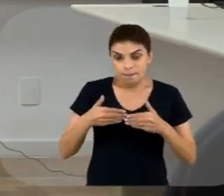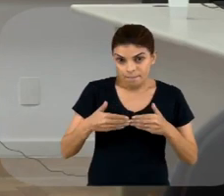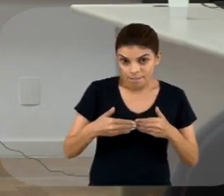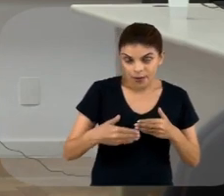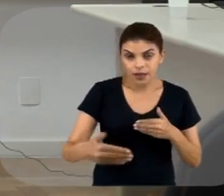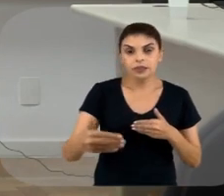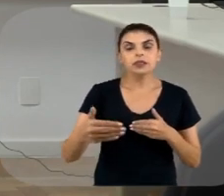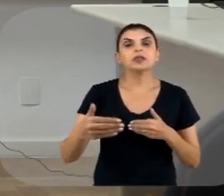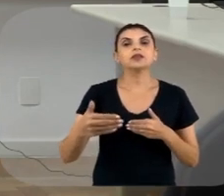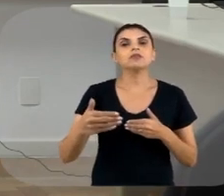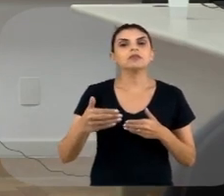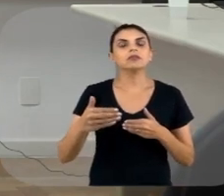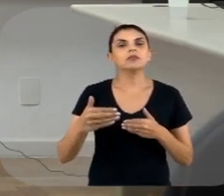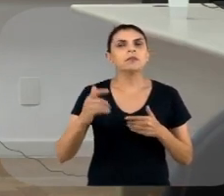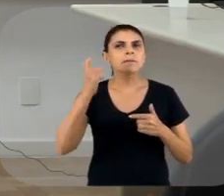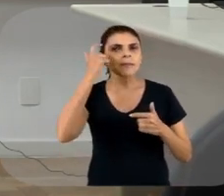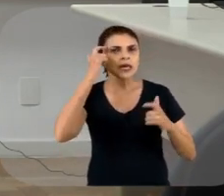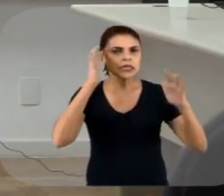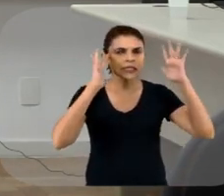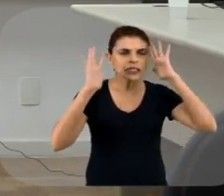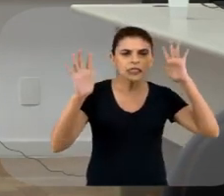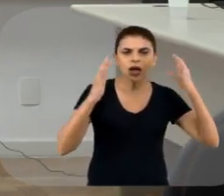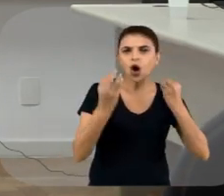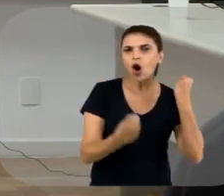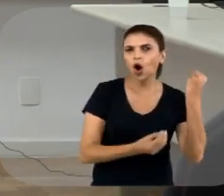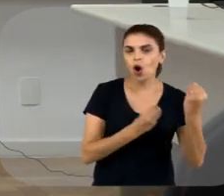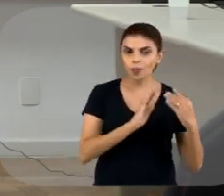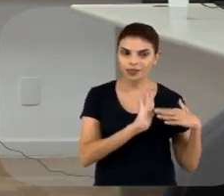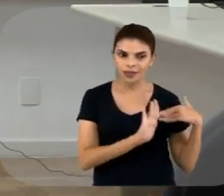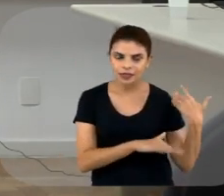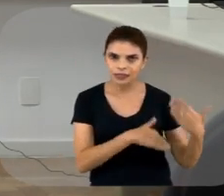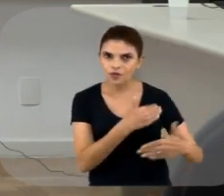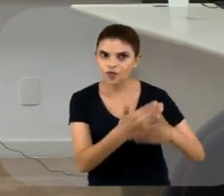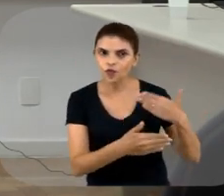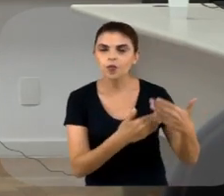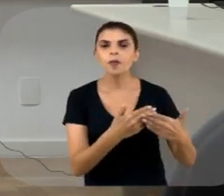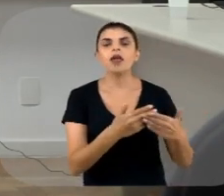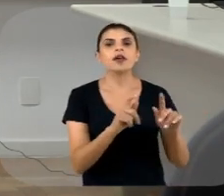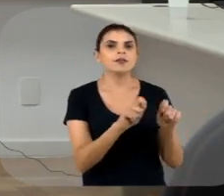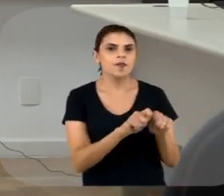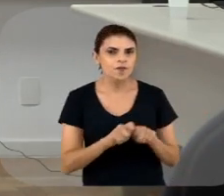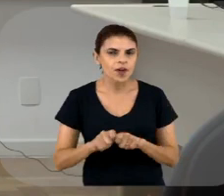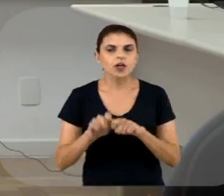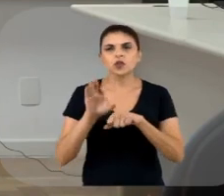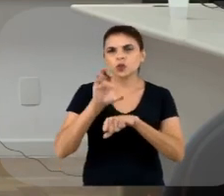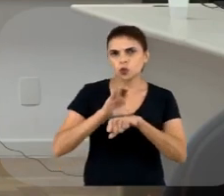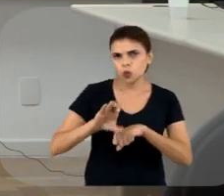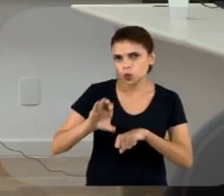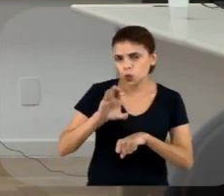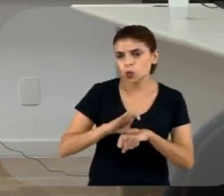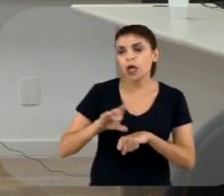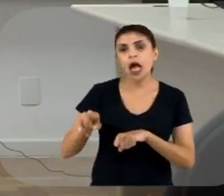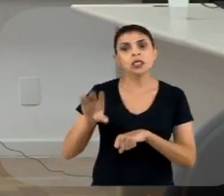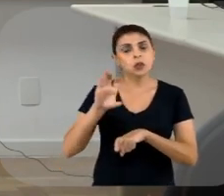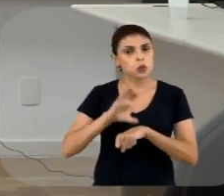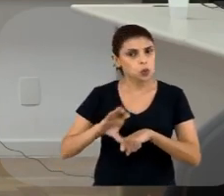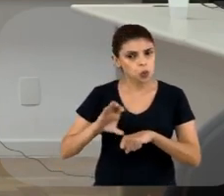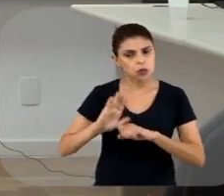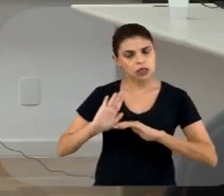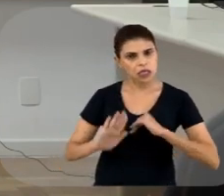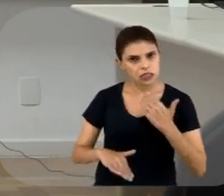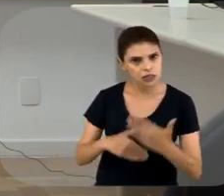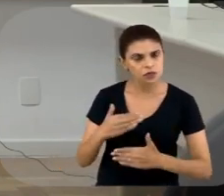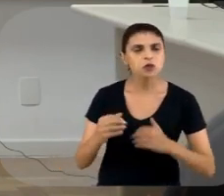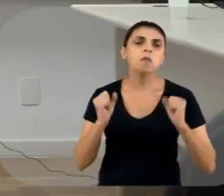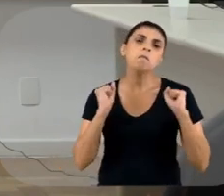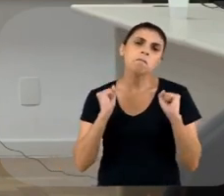partir disso, então tem o desenvolvimento propriamente dito do curso, e aí nesse desenvolvimento do